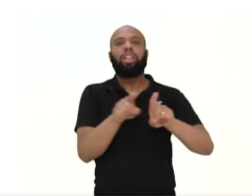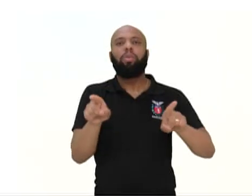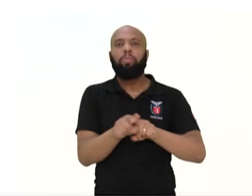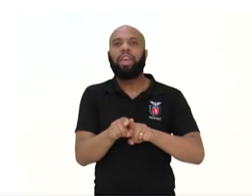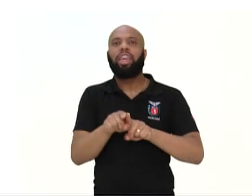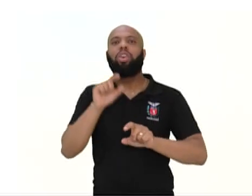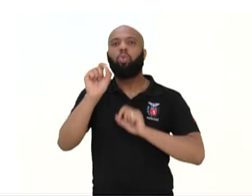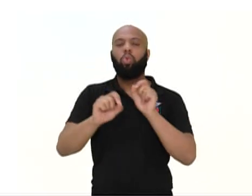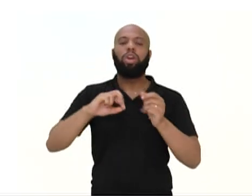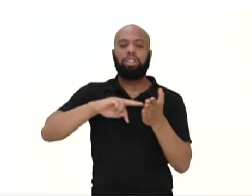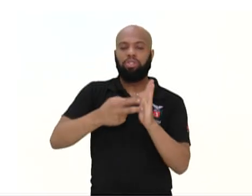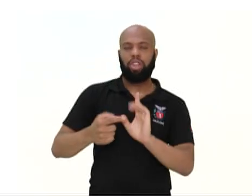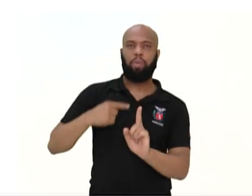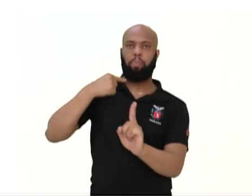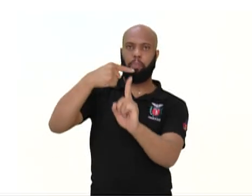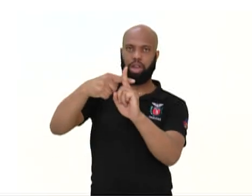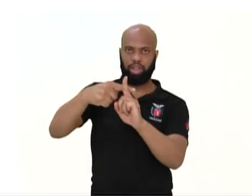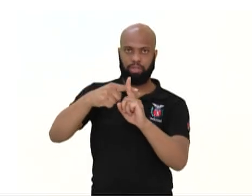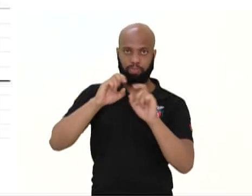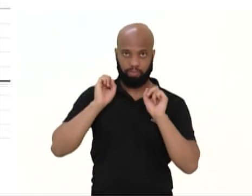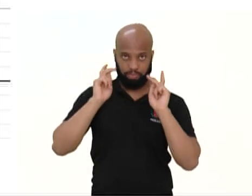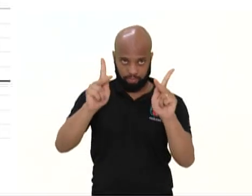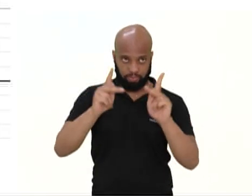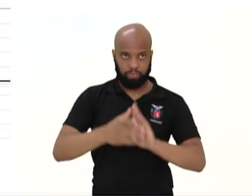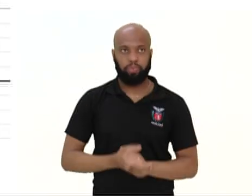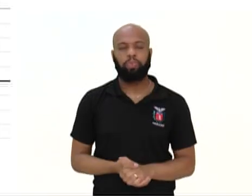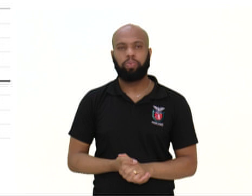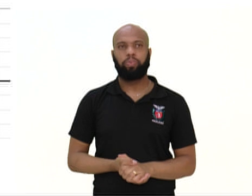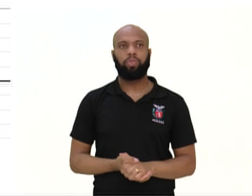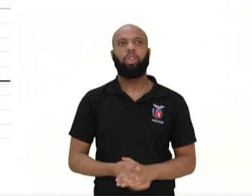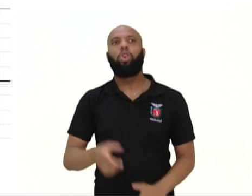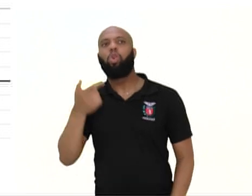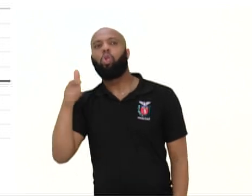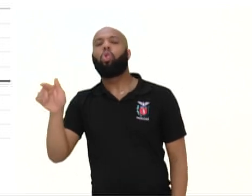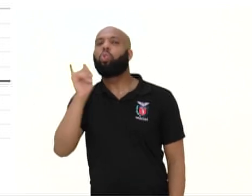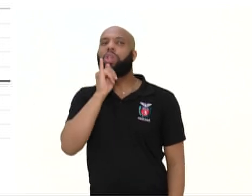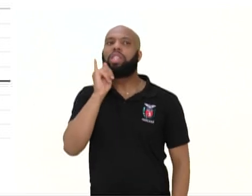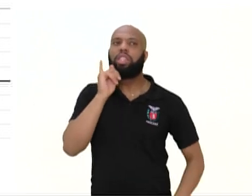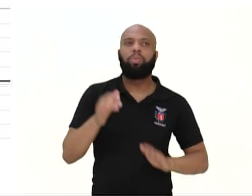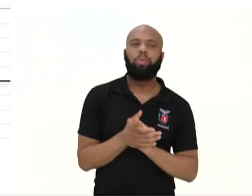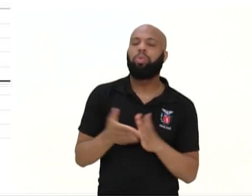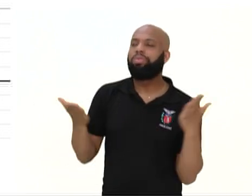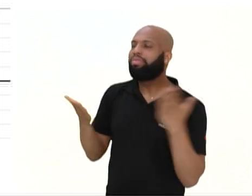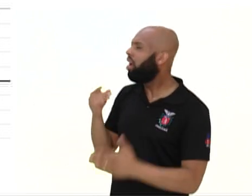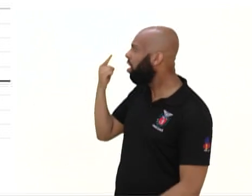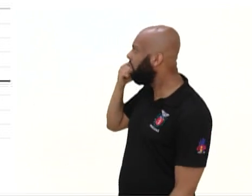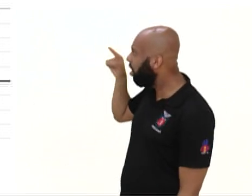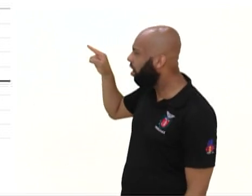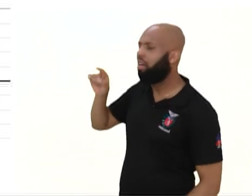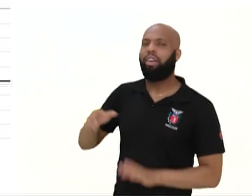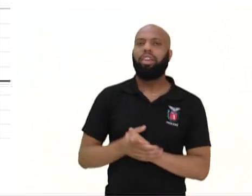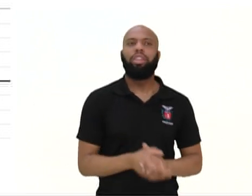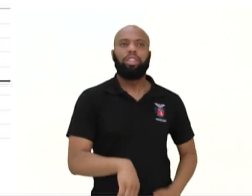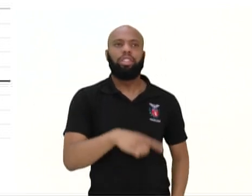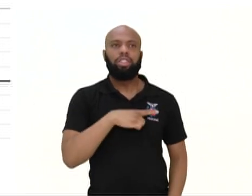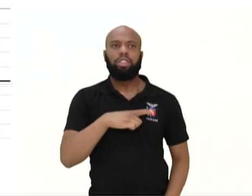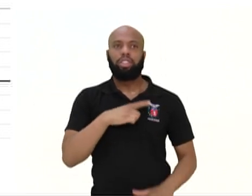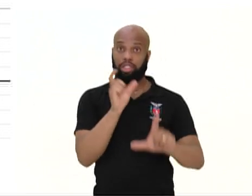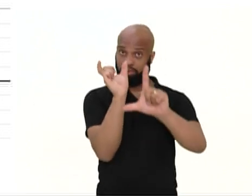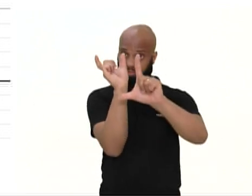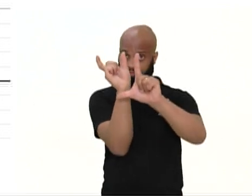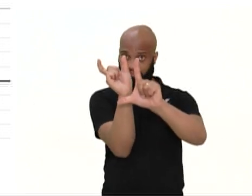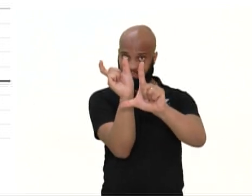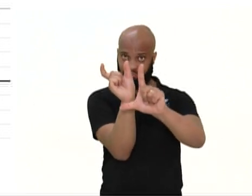é positivo, certo? Mais um exemplo aqui, ó. Nesse caso, o que que acontece? Eu tenho a parábola